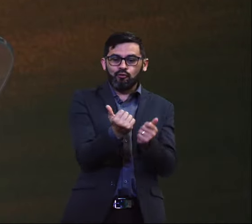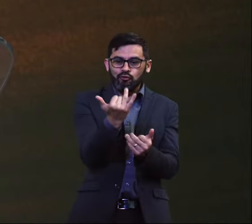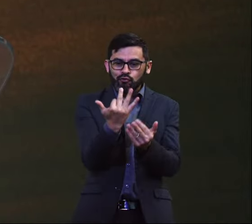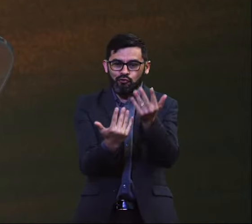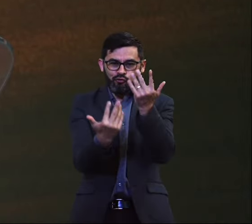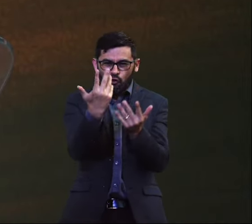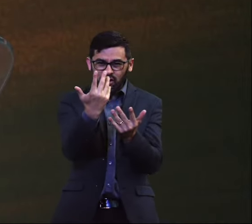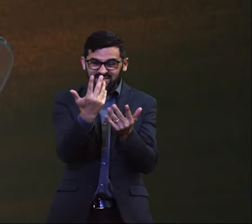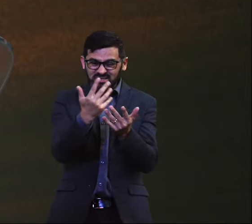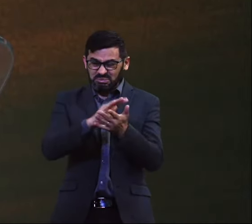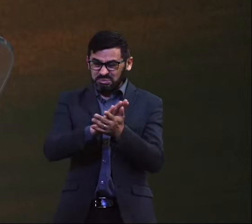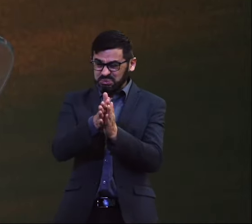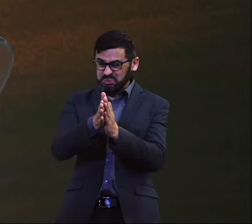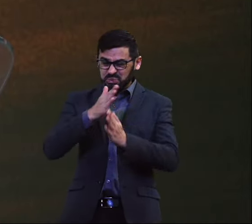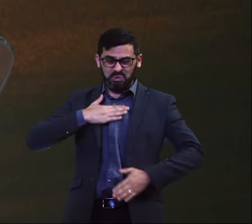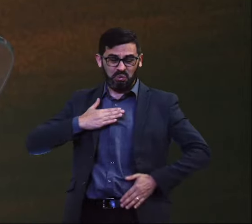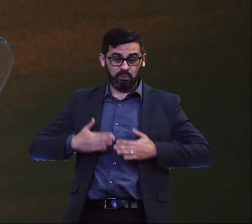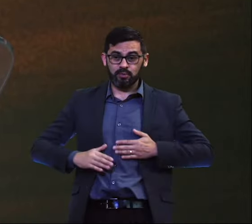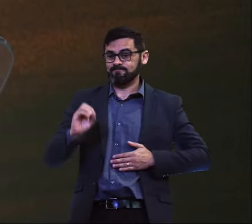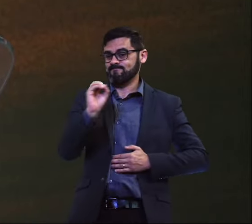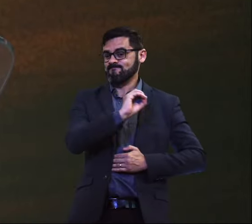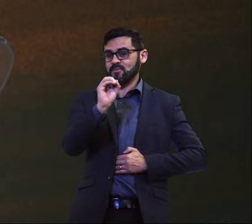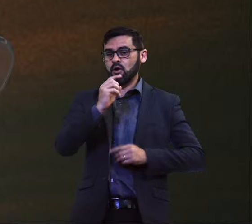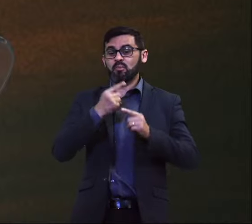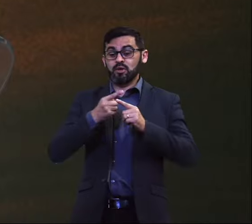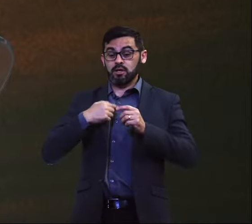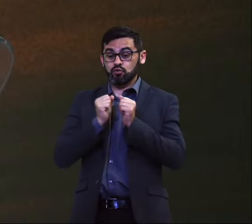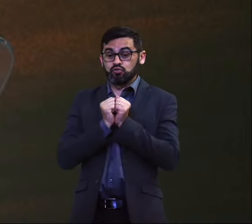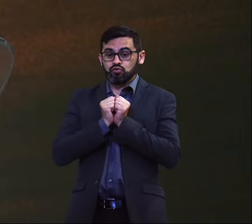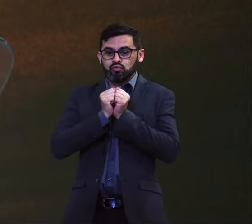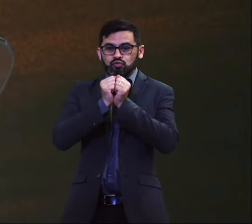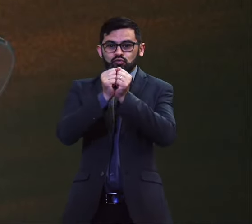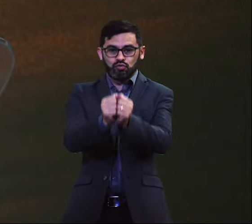as chamas não o queimarão.